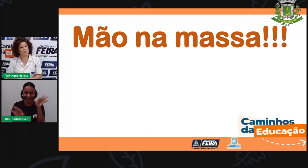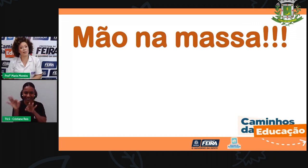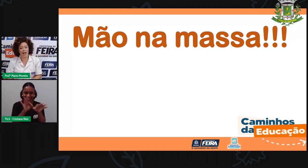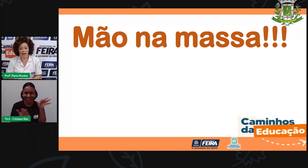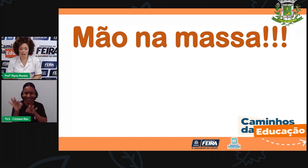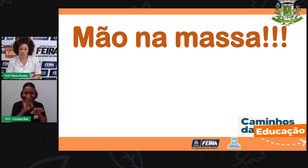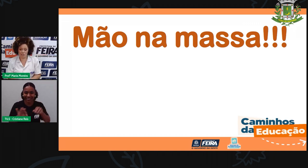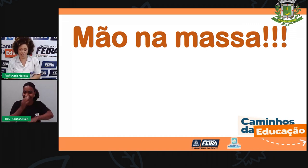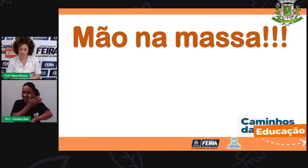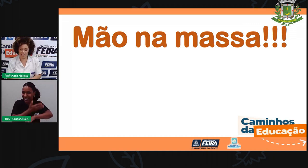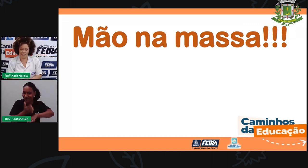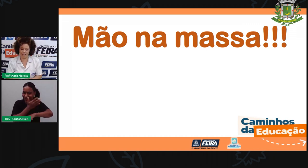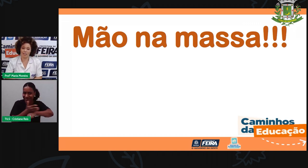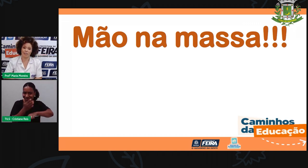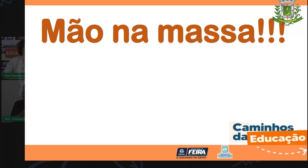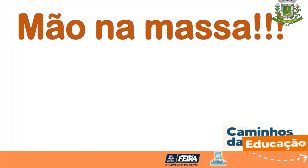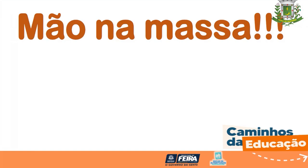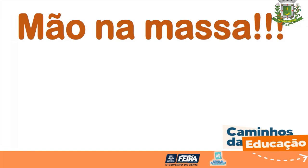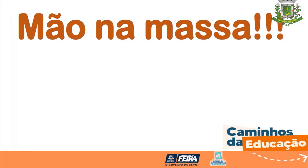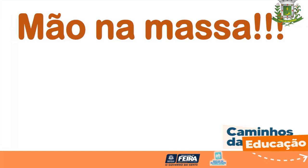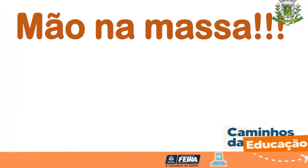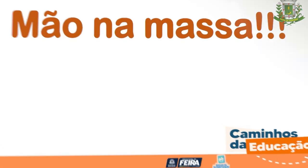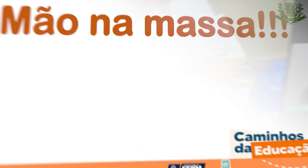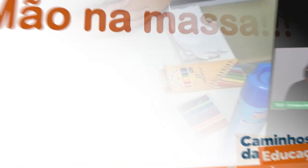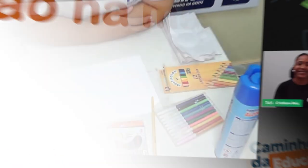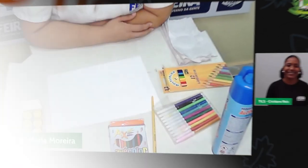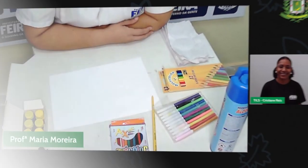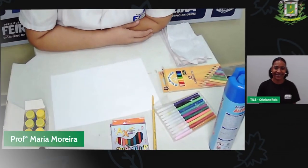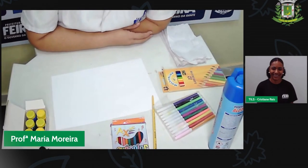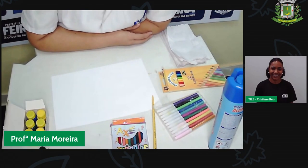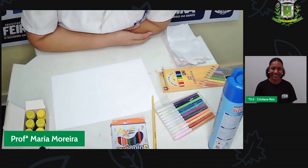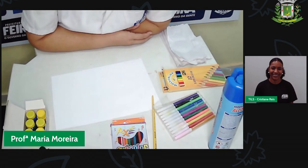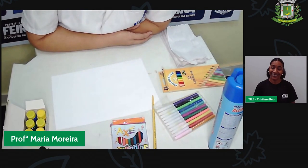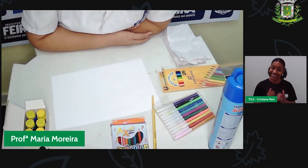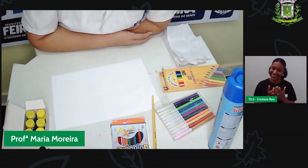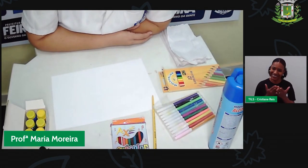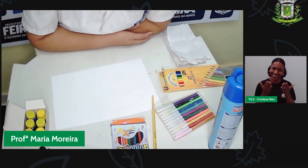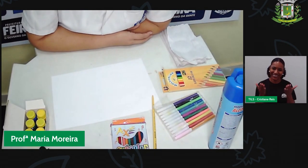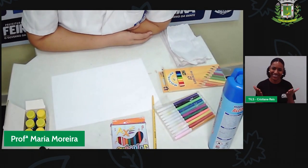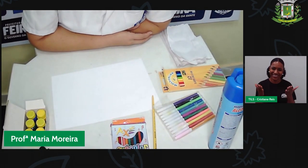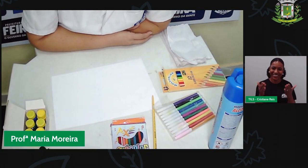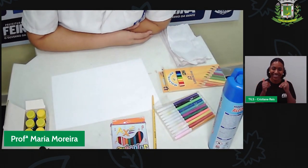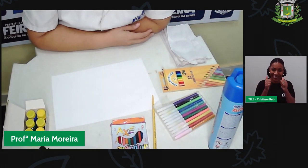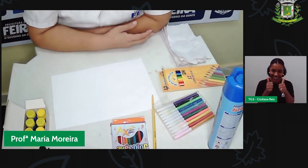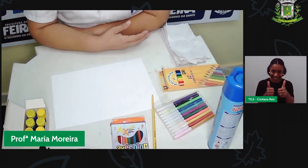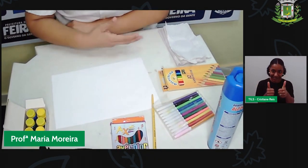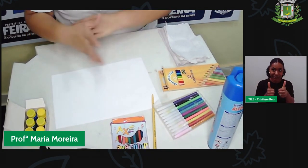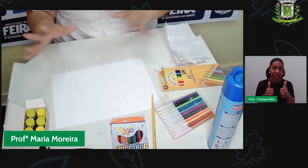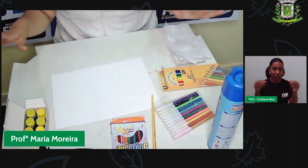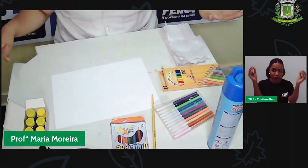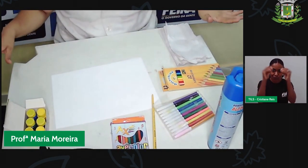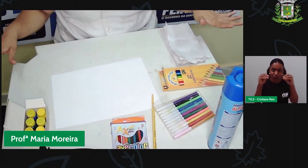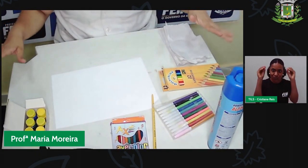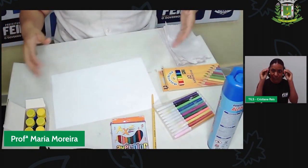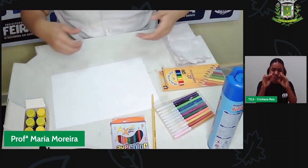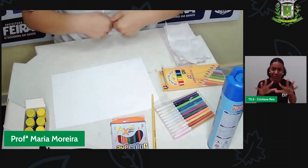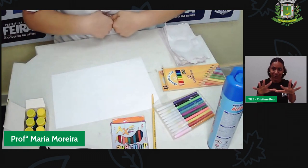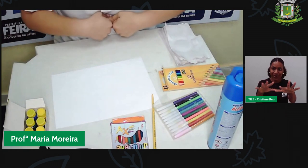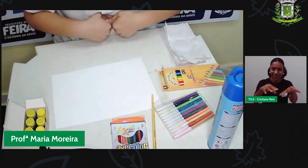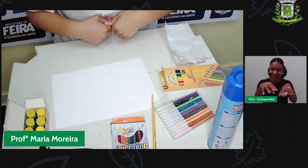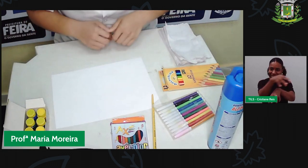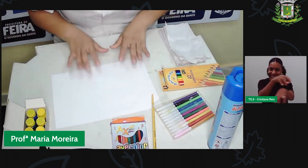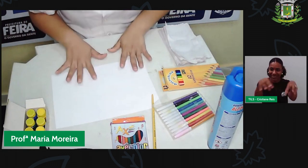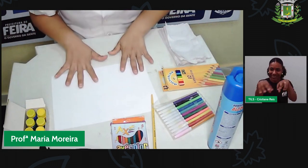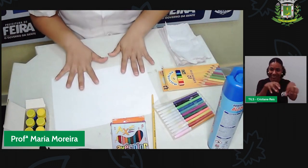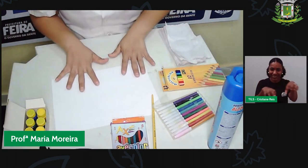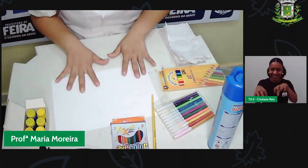aula prática. Vamos lá. Olha lá, gente, né? A mágica já aconteceu aqui na mesa, vocês